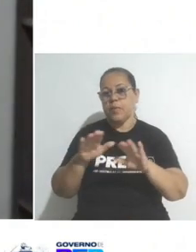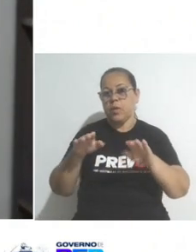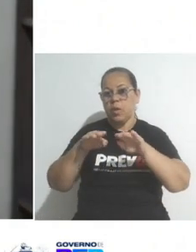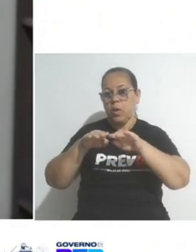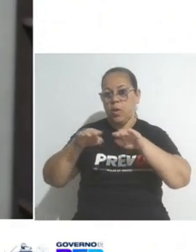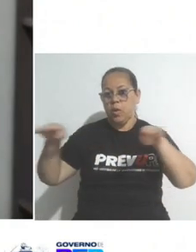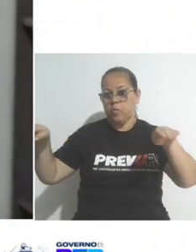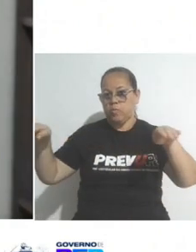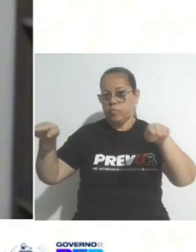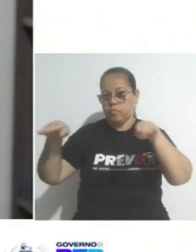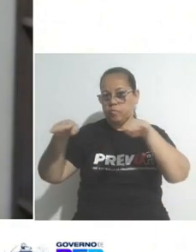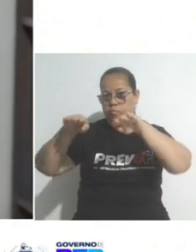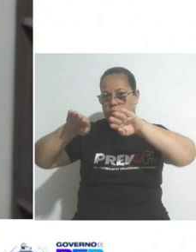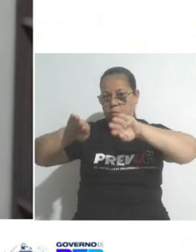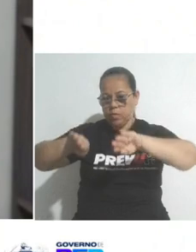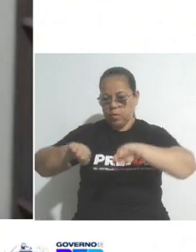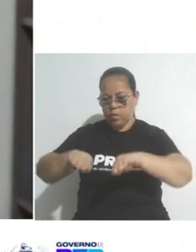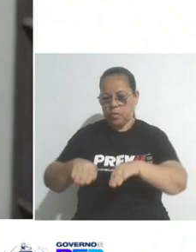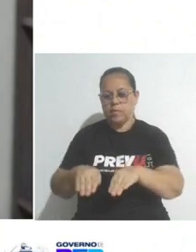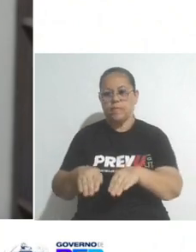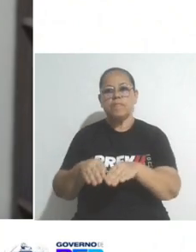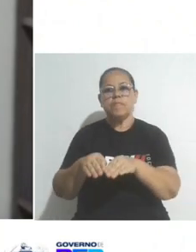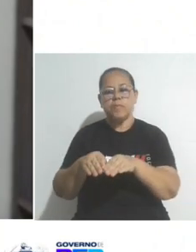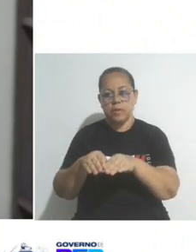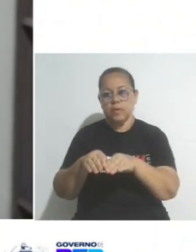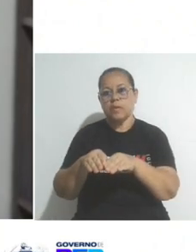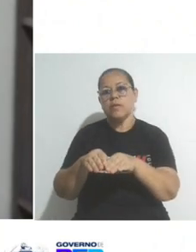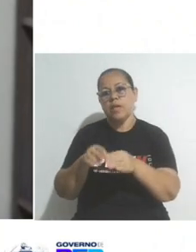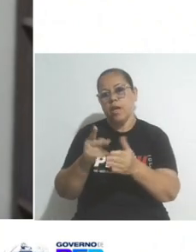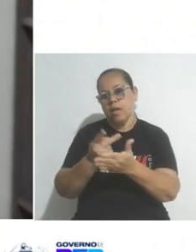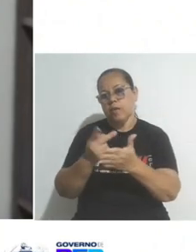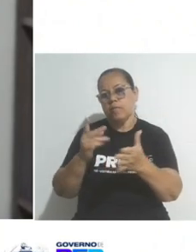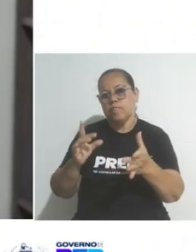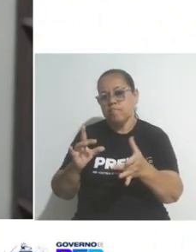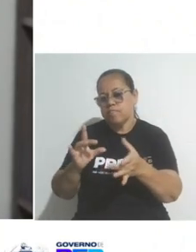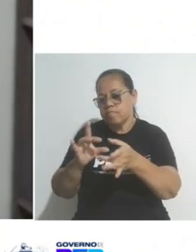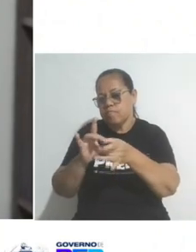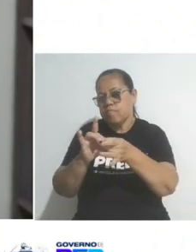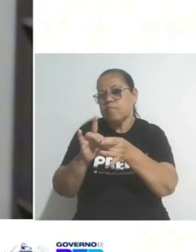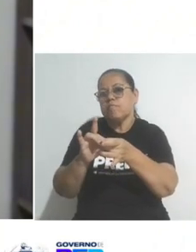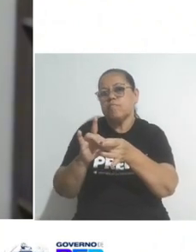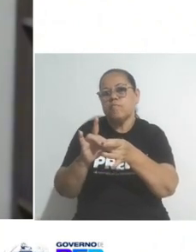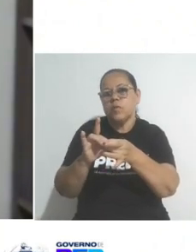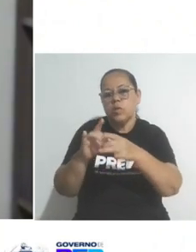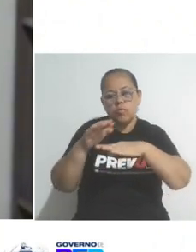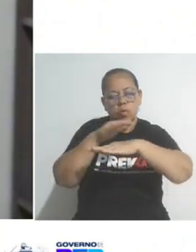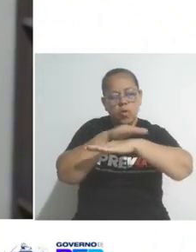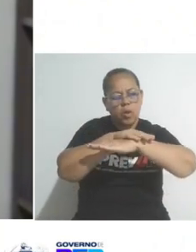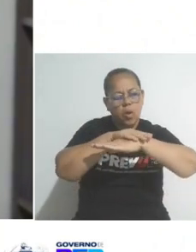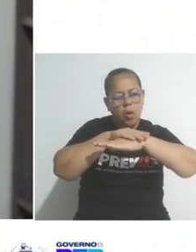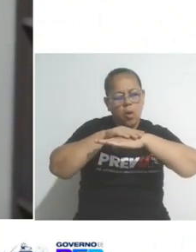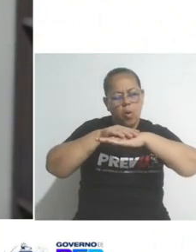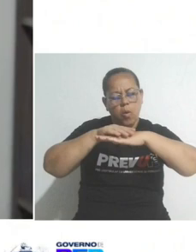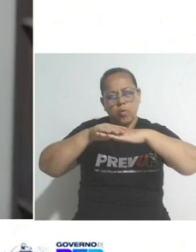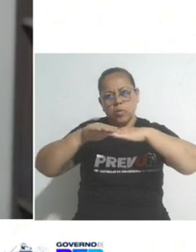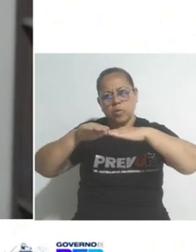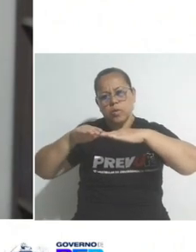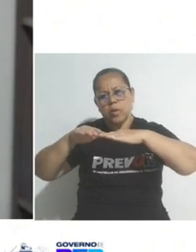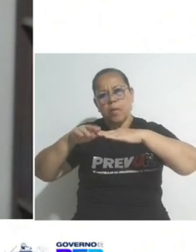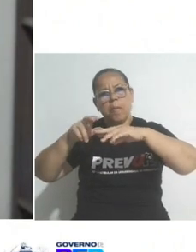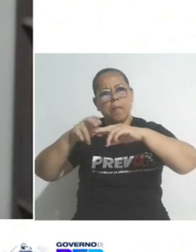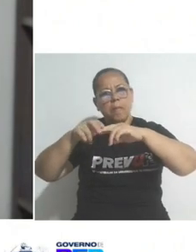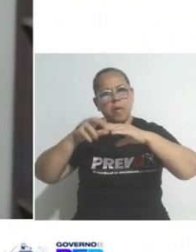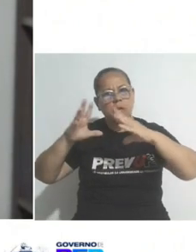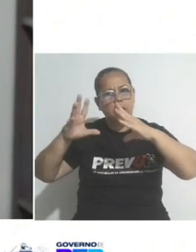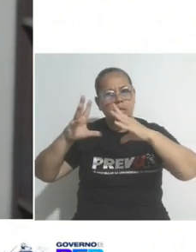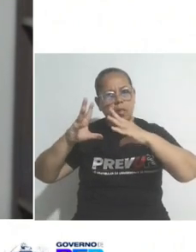dômico é um tipo de relevo cristalino resultante de uma intrusão magmática em subsuperfície que então pelo processo de